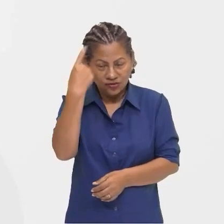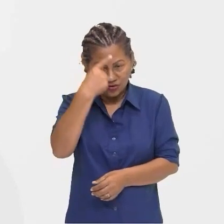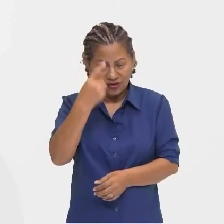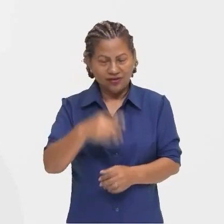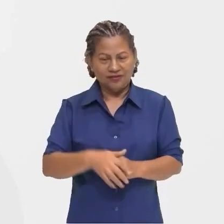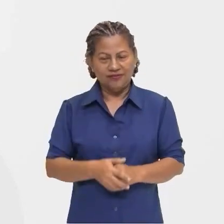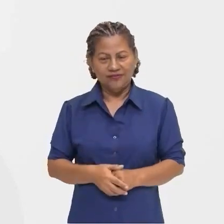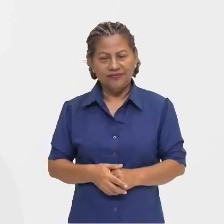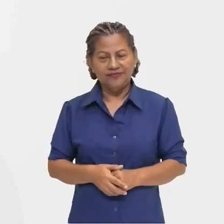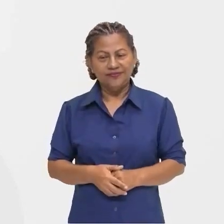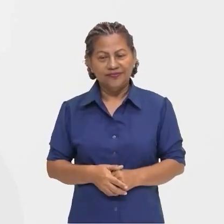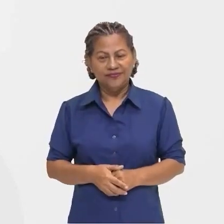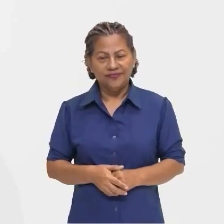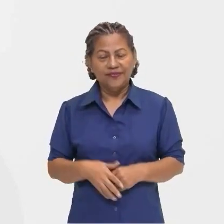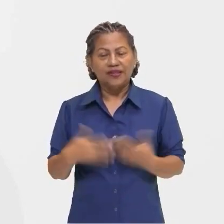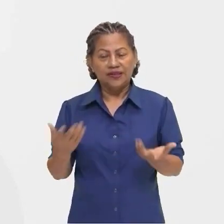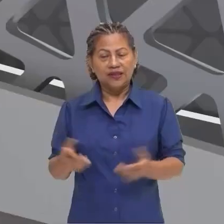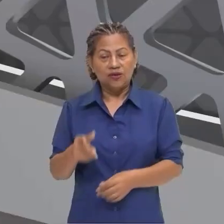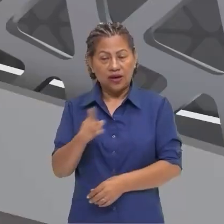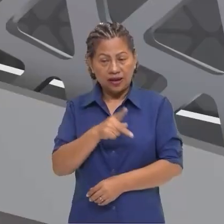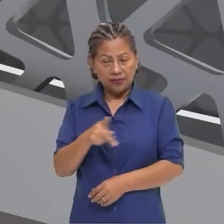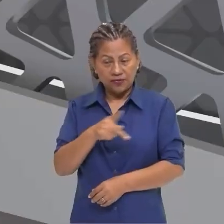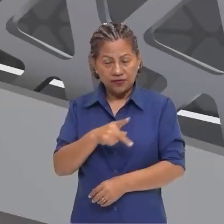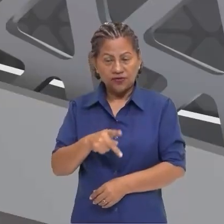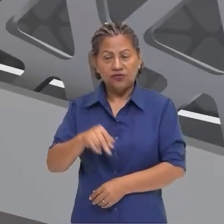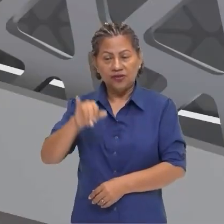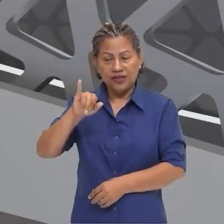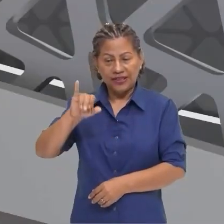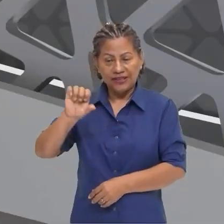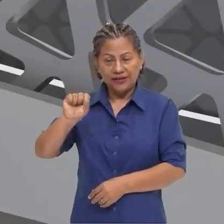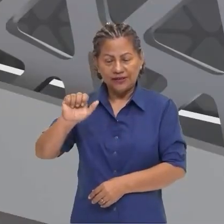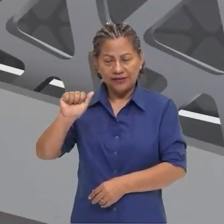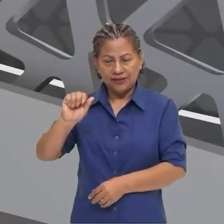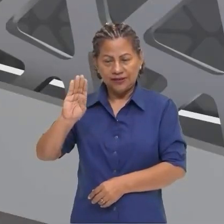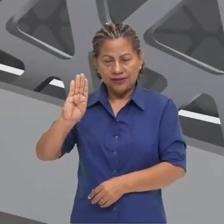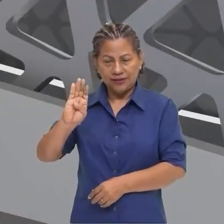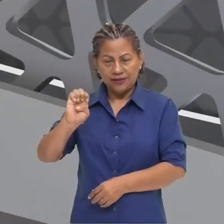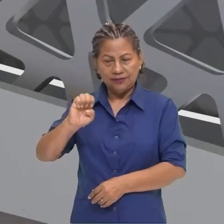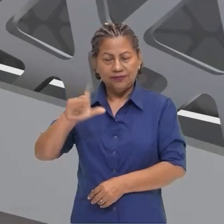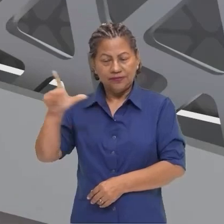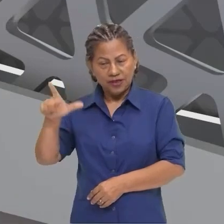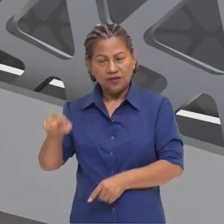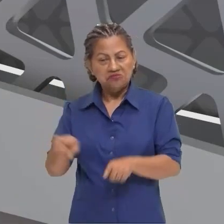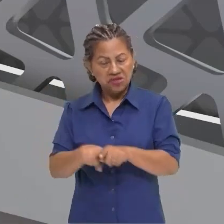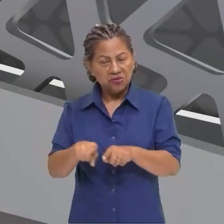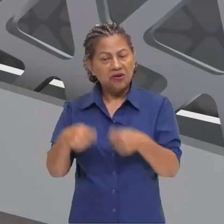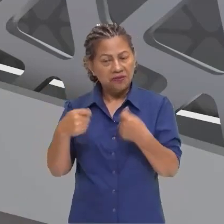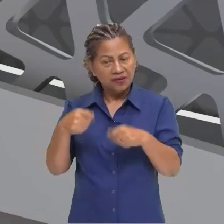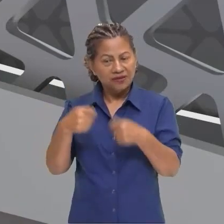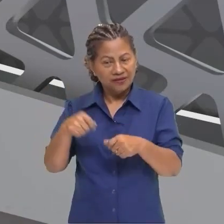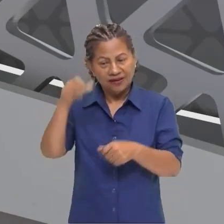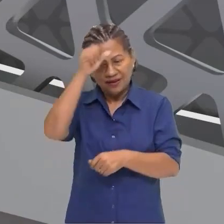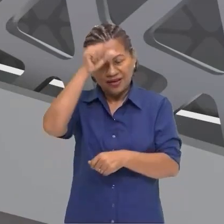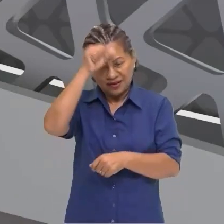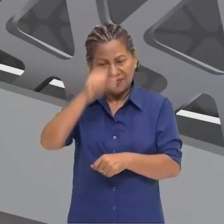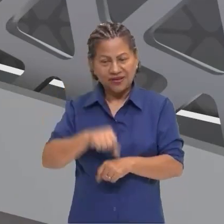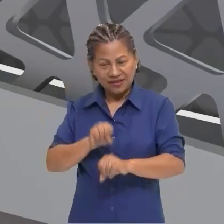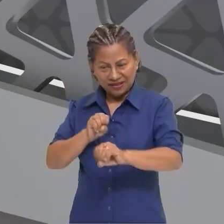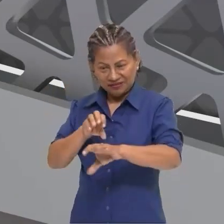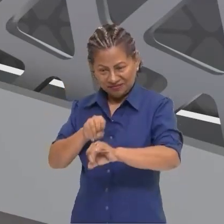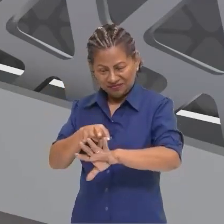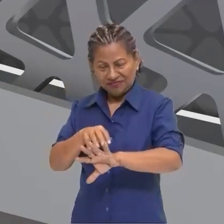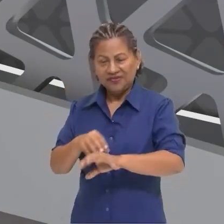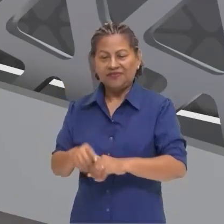para mim, tá? A professora Isabel vai tentar também aprender o que ela está ensinando para vocês, tá? Não é